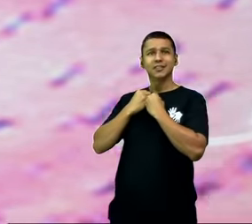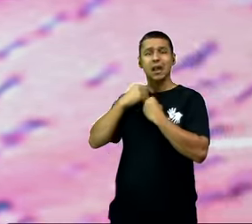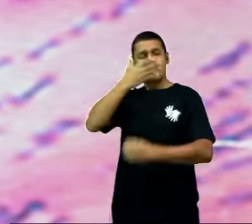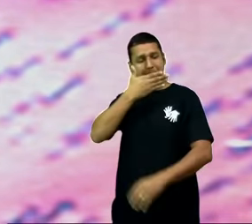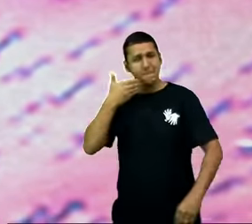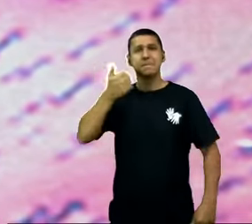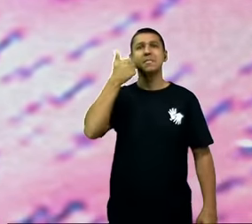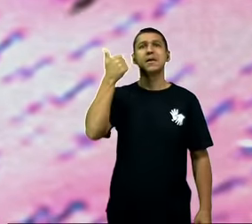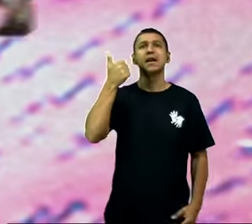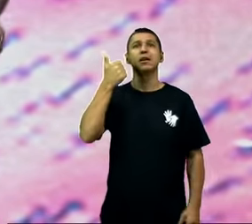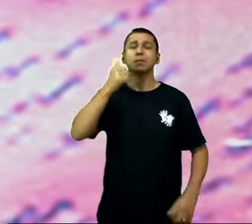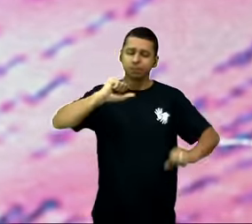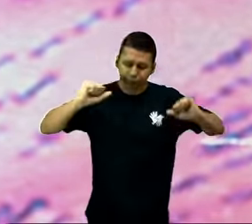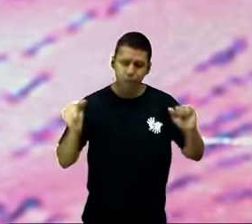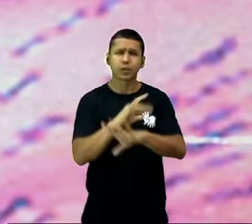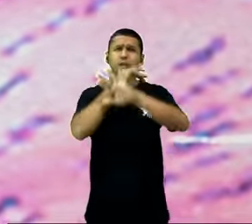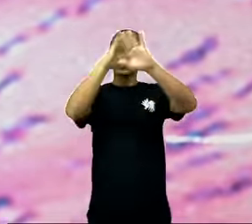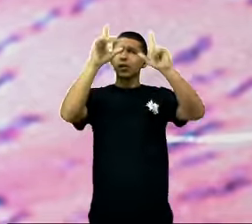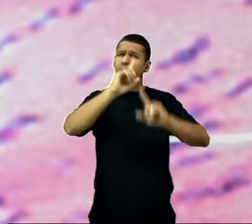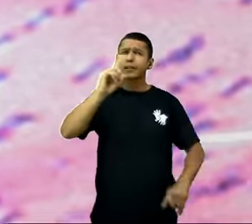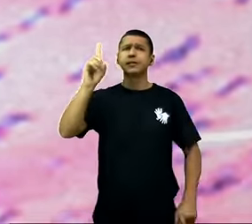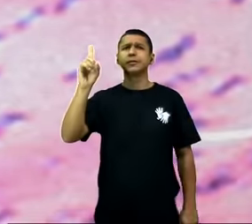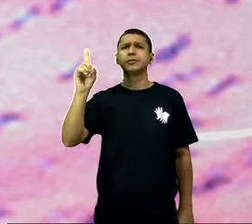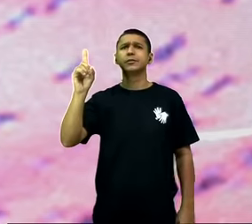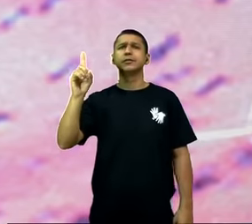eu estou falando aqui, diga glória a Deus por isso.